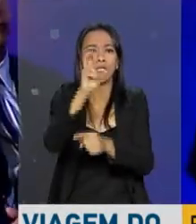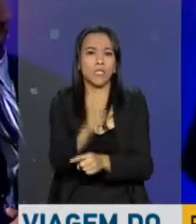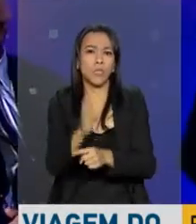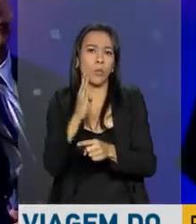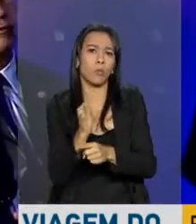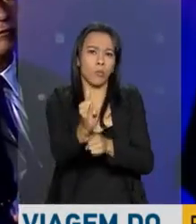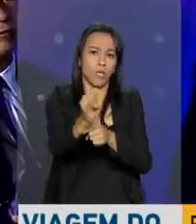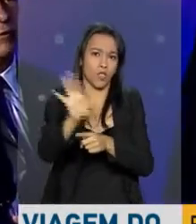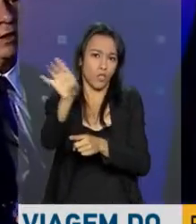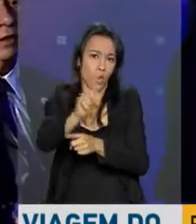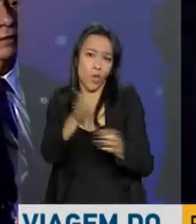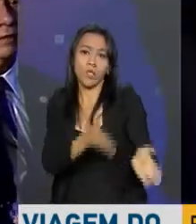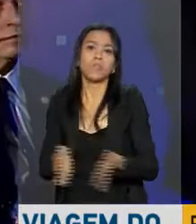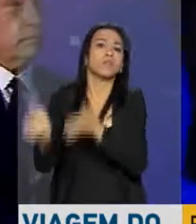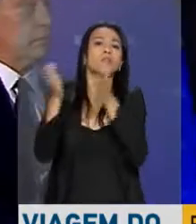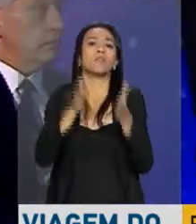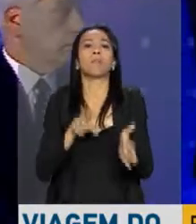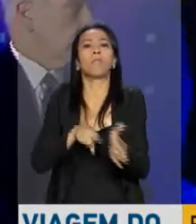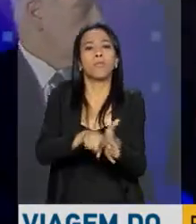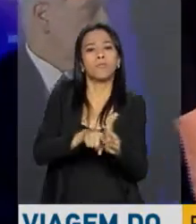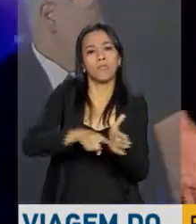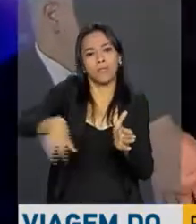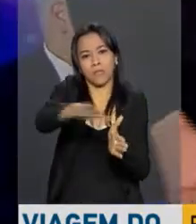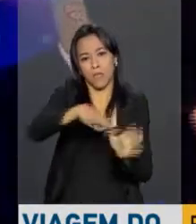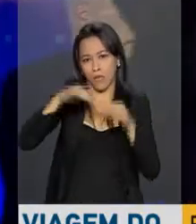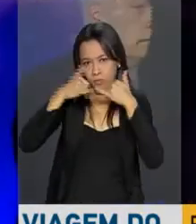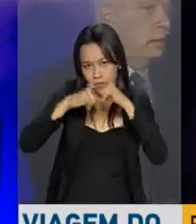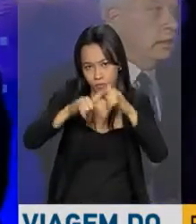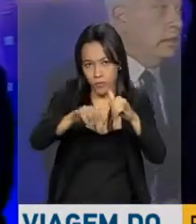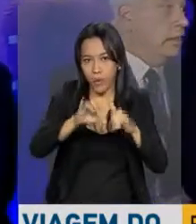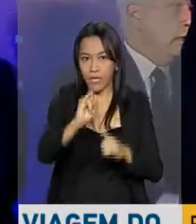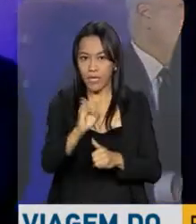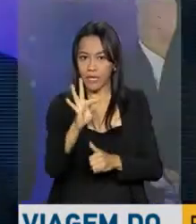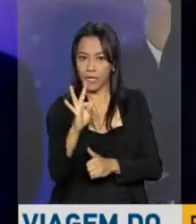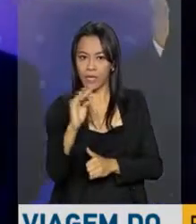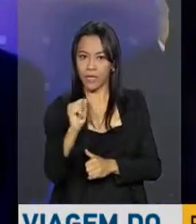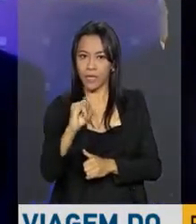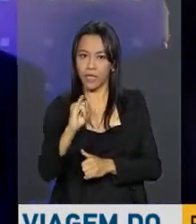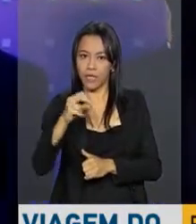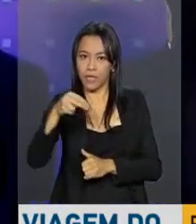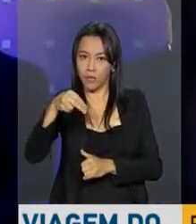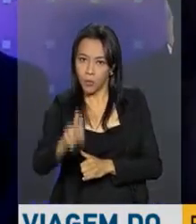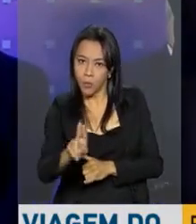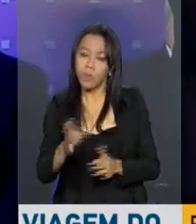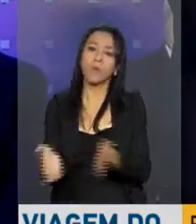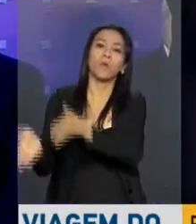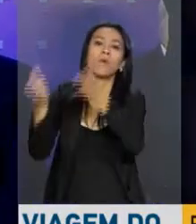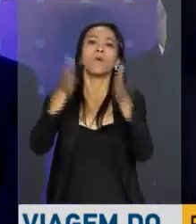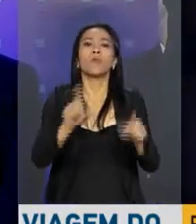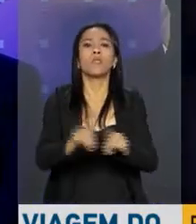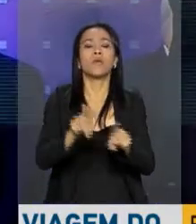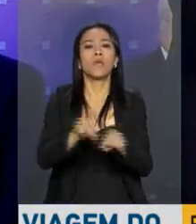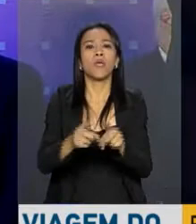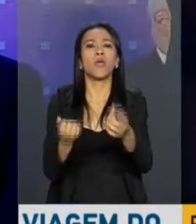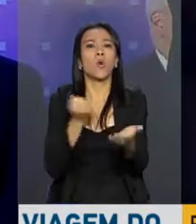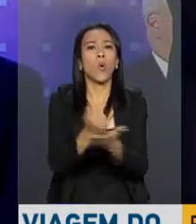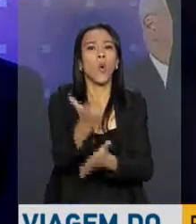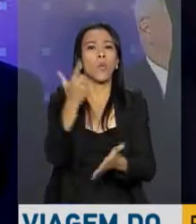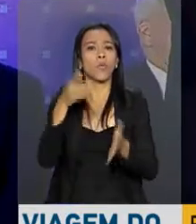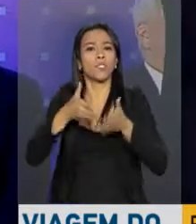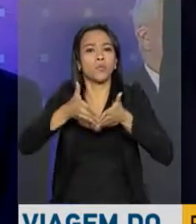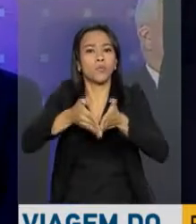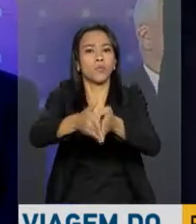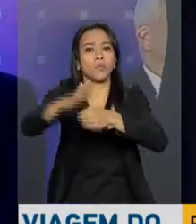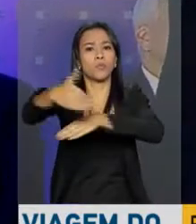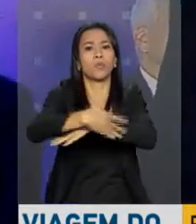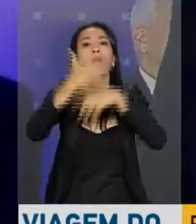de dólares, de pesquisa na área de energia com a Itaipu, também ato que prevê a conclusão da compra de terminal portuário em